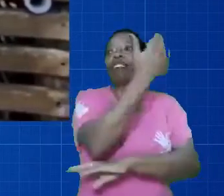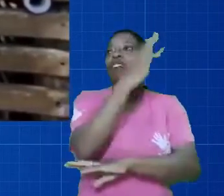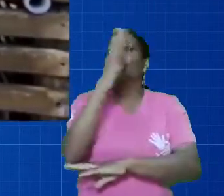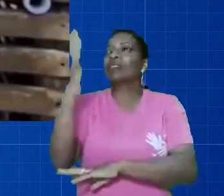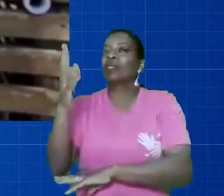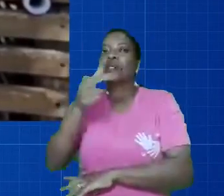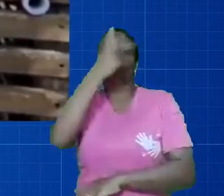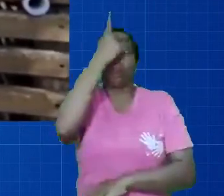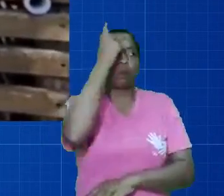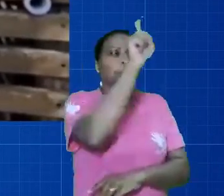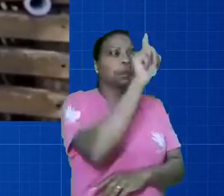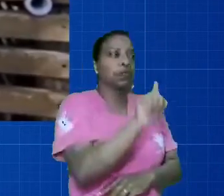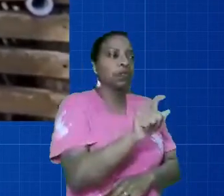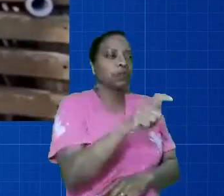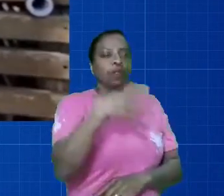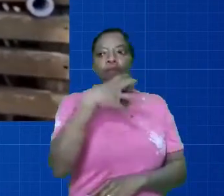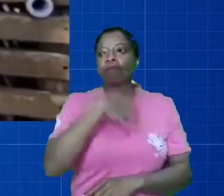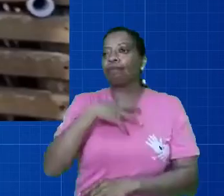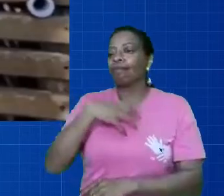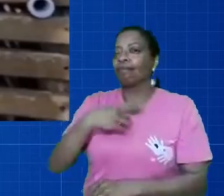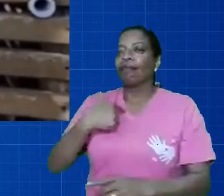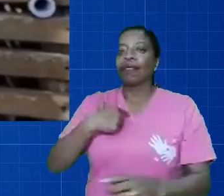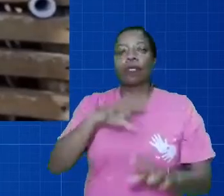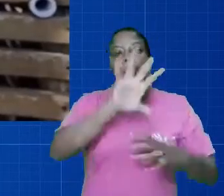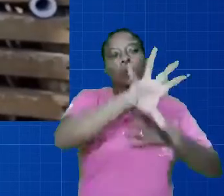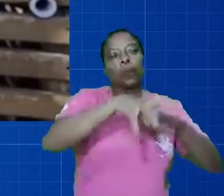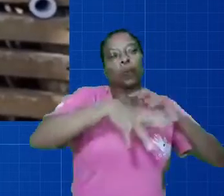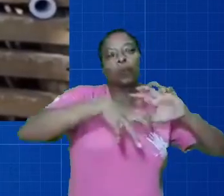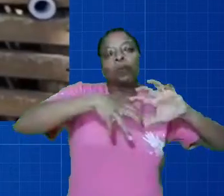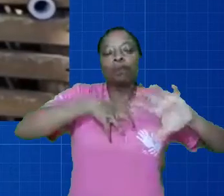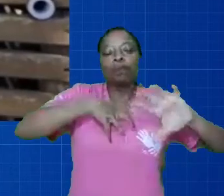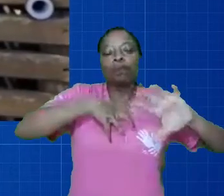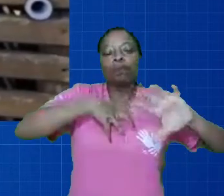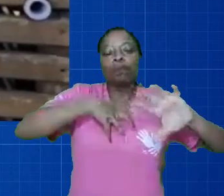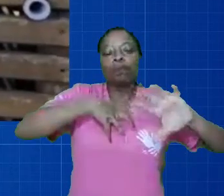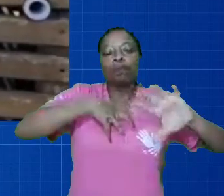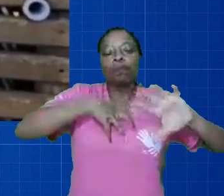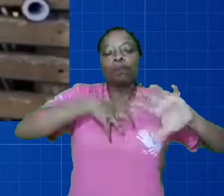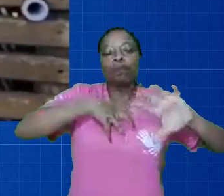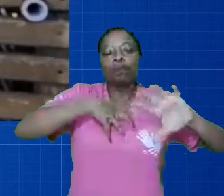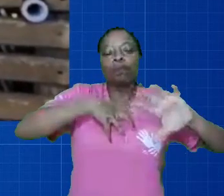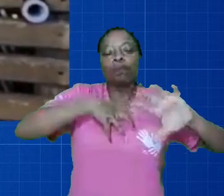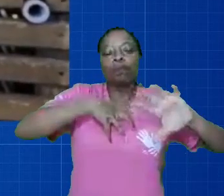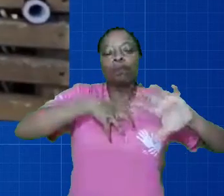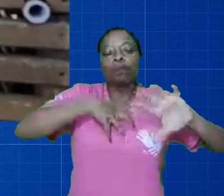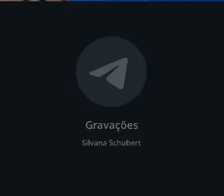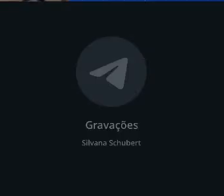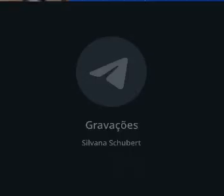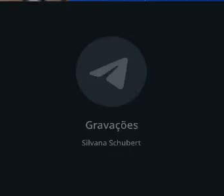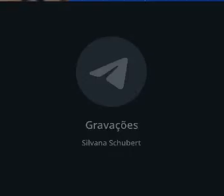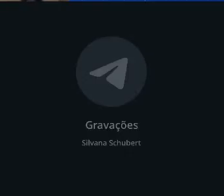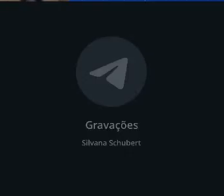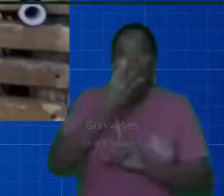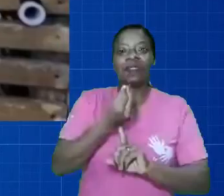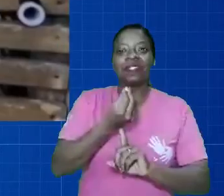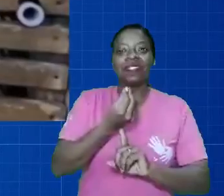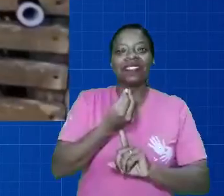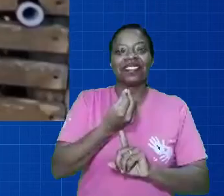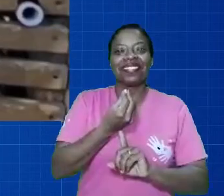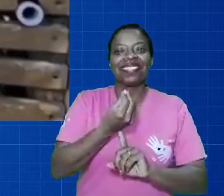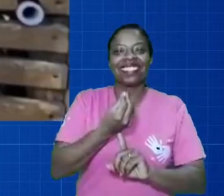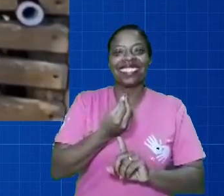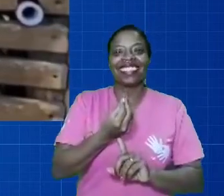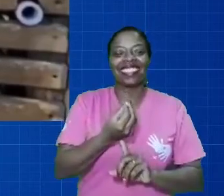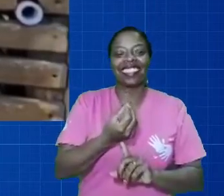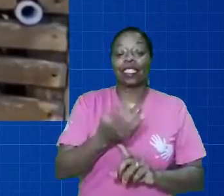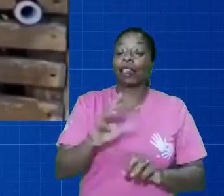para a vida de uma forma transformadora. E na sala de aula não é diferente, né? A gente proporciona para os